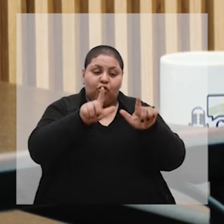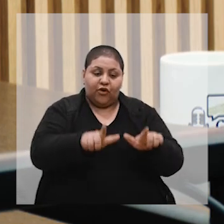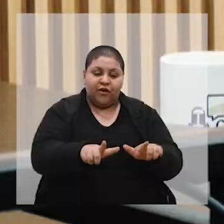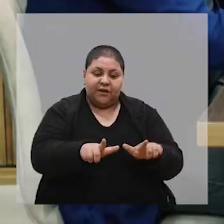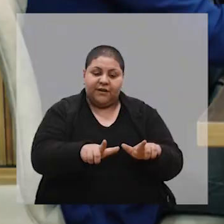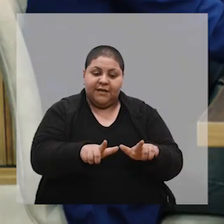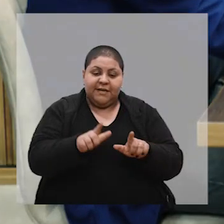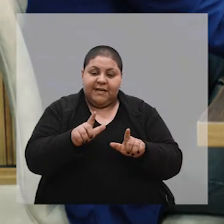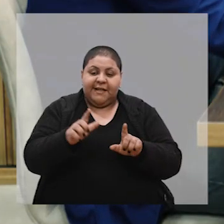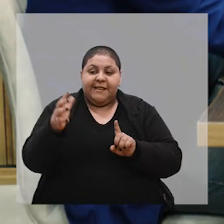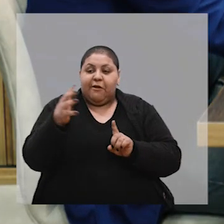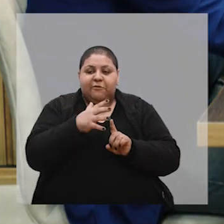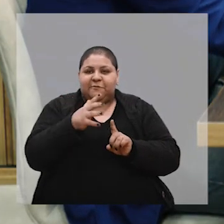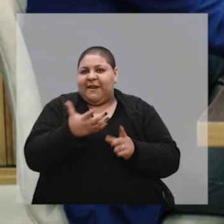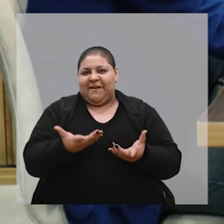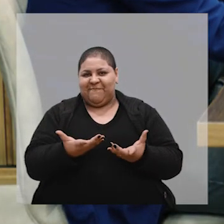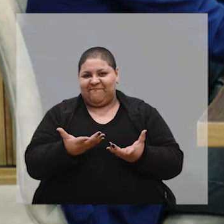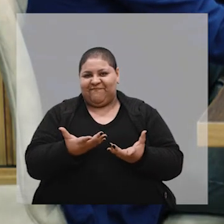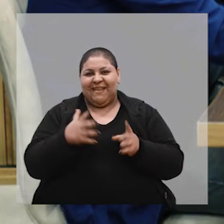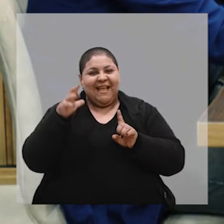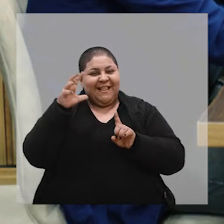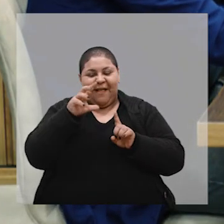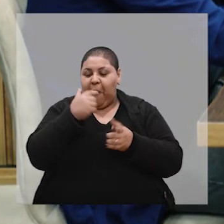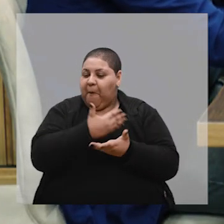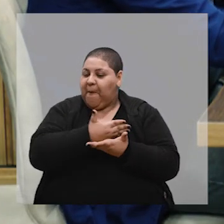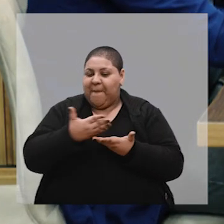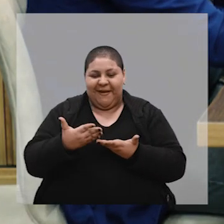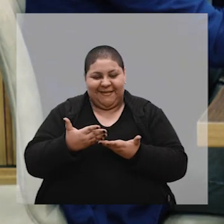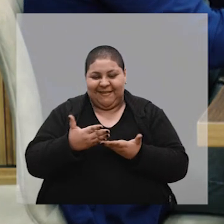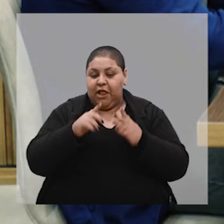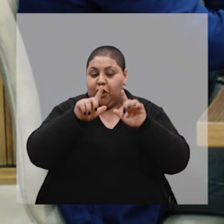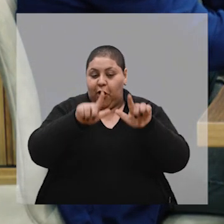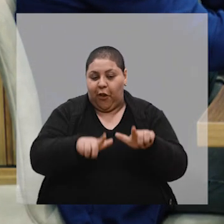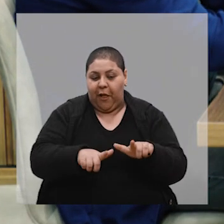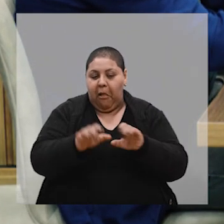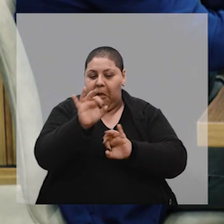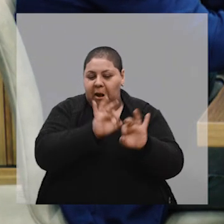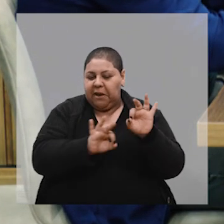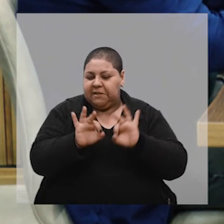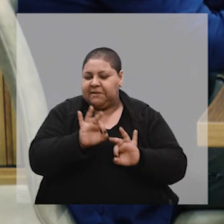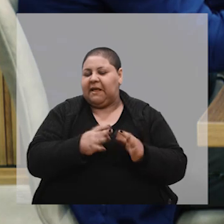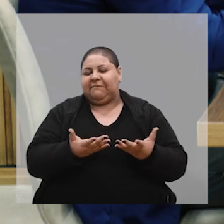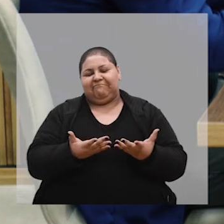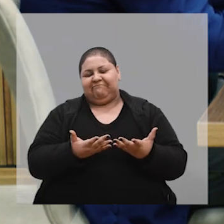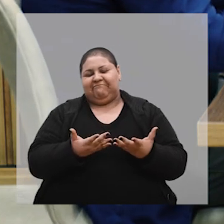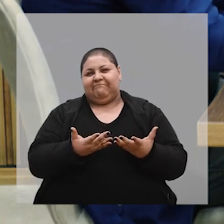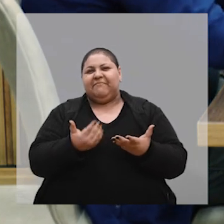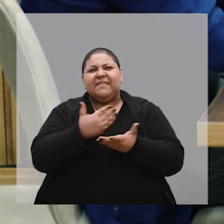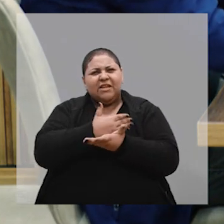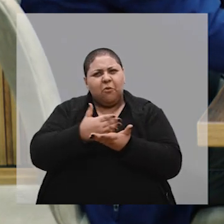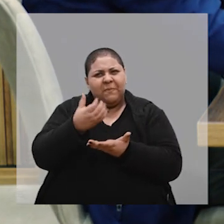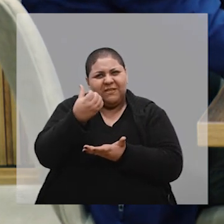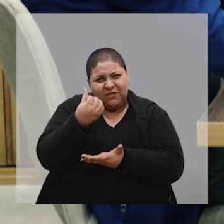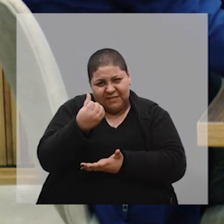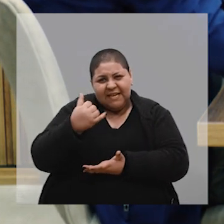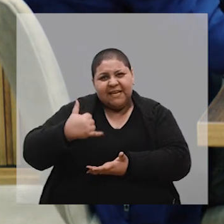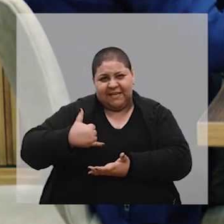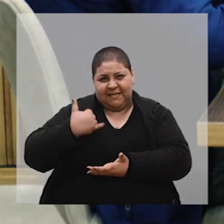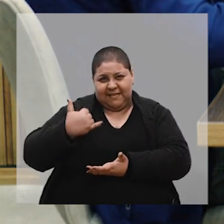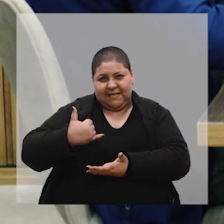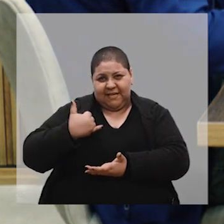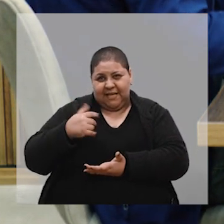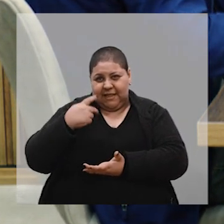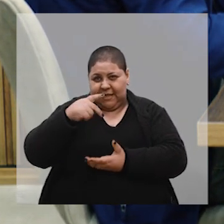ambiente desses e tu não se inspirar, né? A inspiração já tá no ambiente, já é moldado pra isso, né? Falou que começou com 6 anos